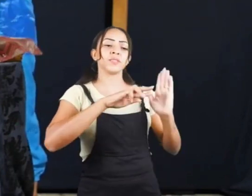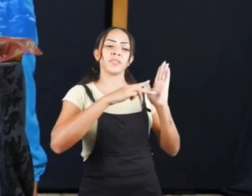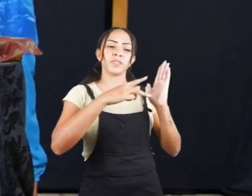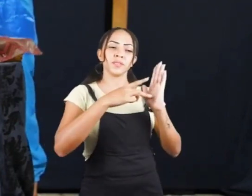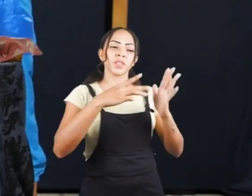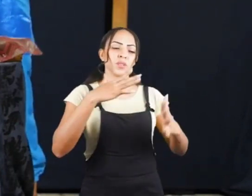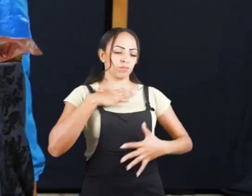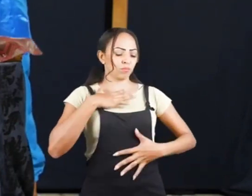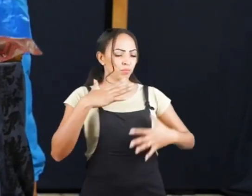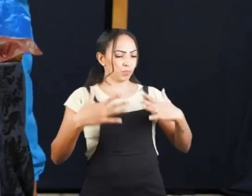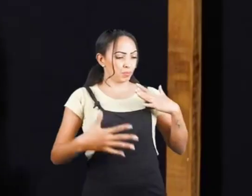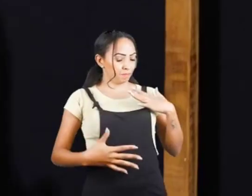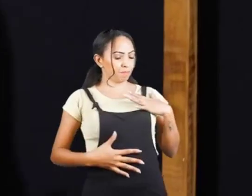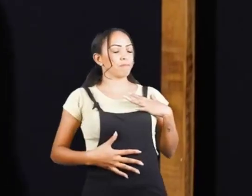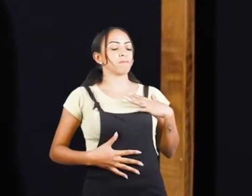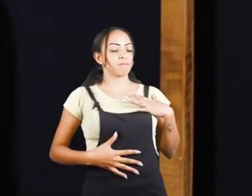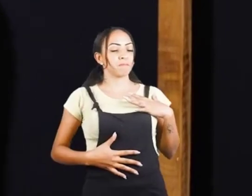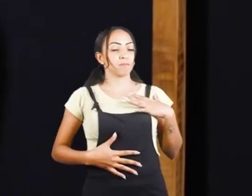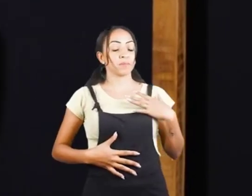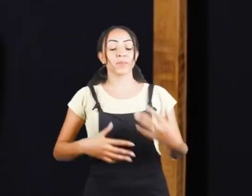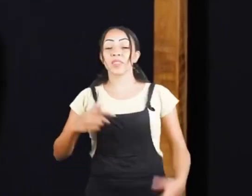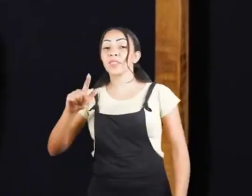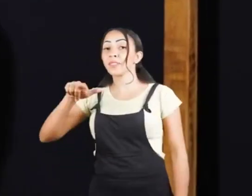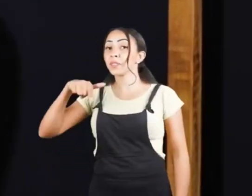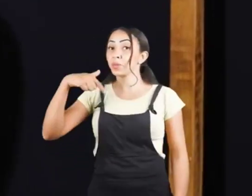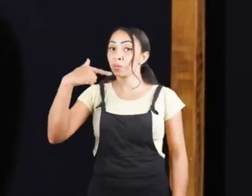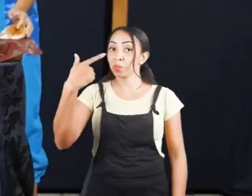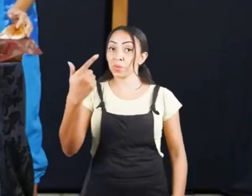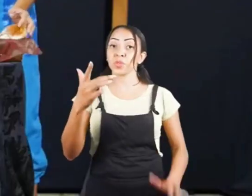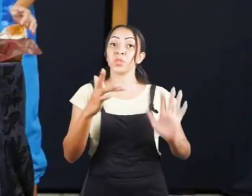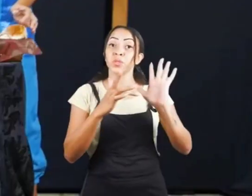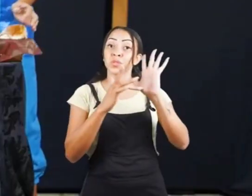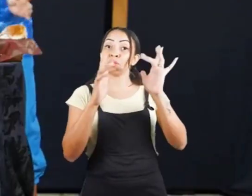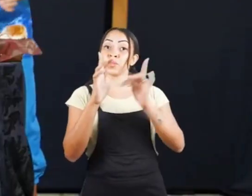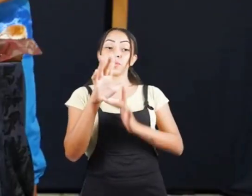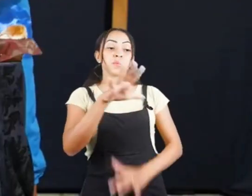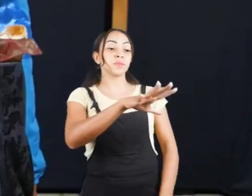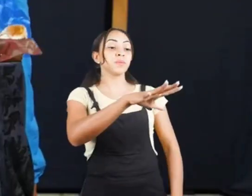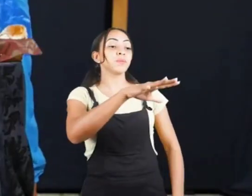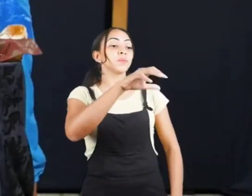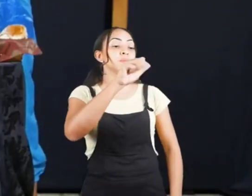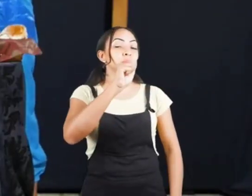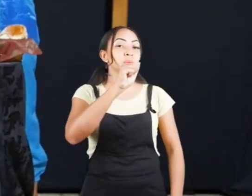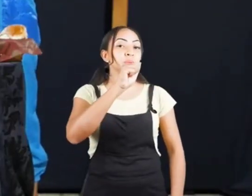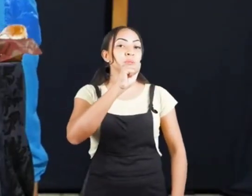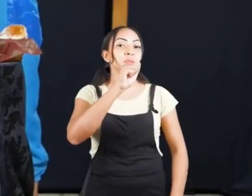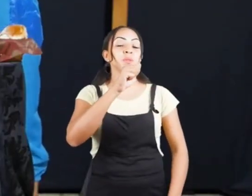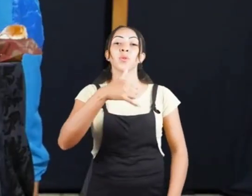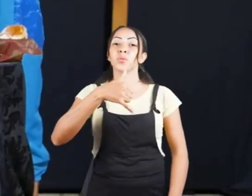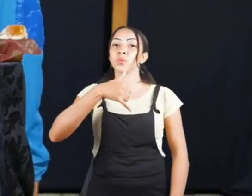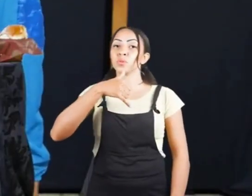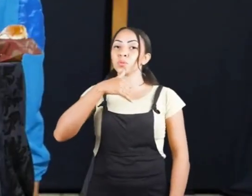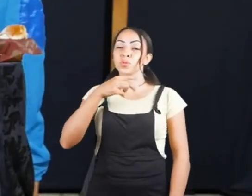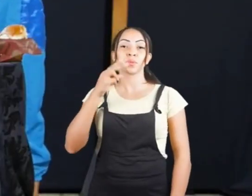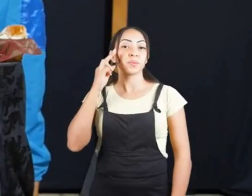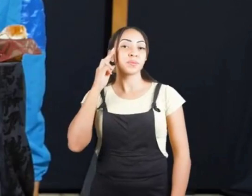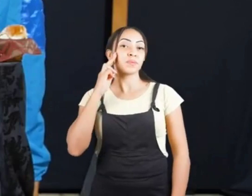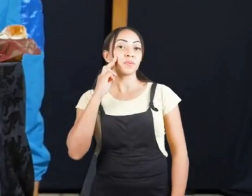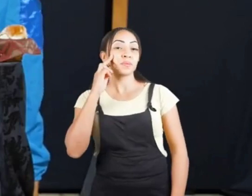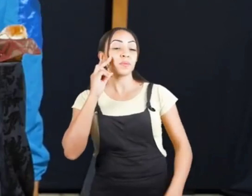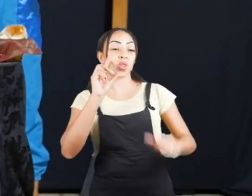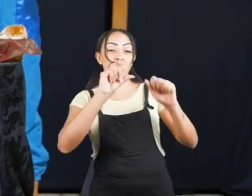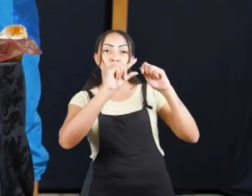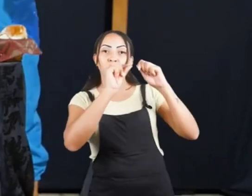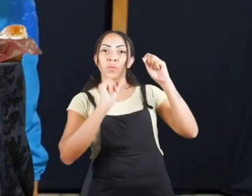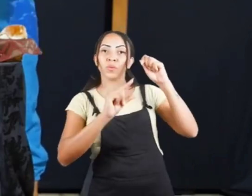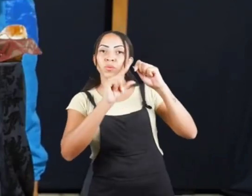vós. Depois, Jesus pegou o cálice e, tendo dado graça, deu aos seus discípulos e